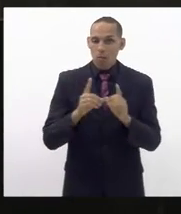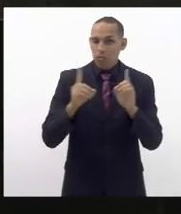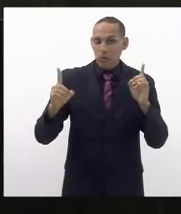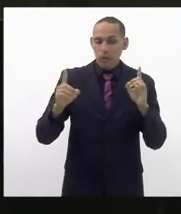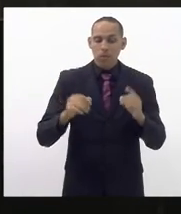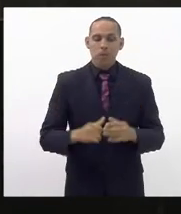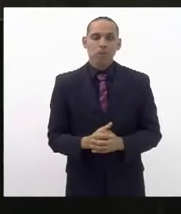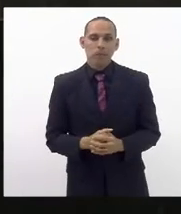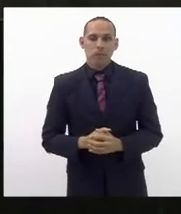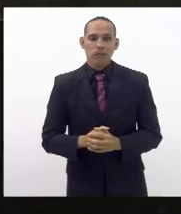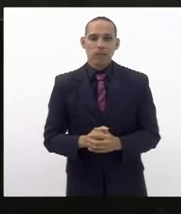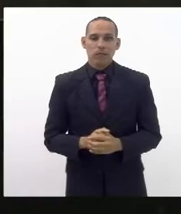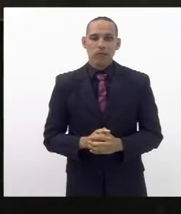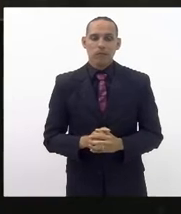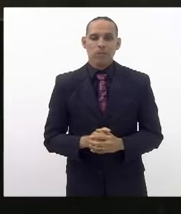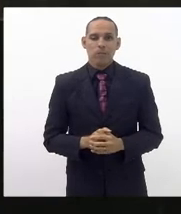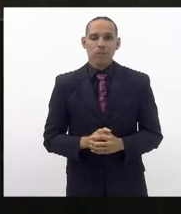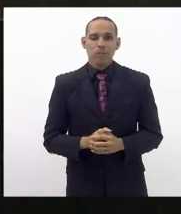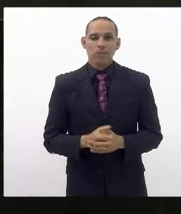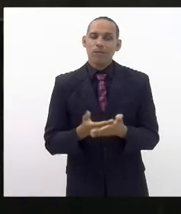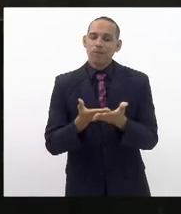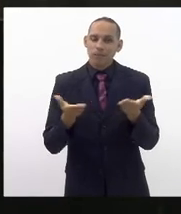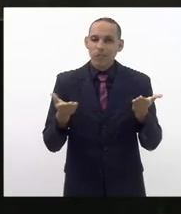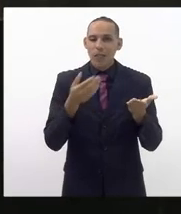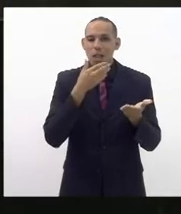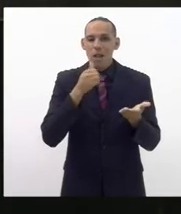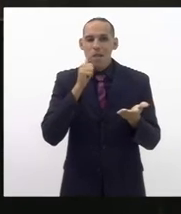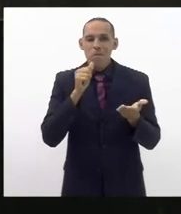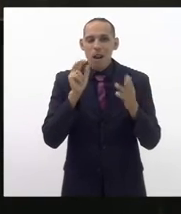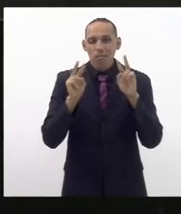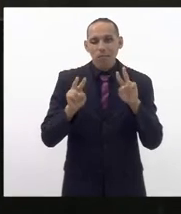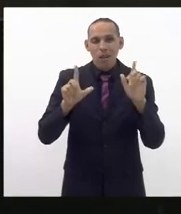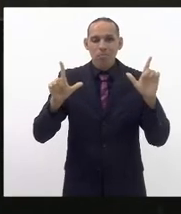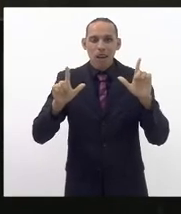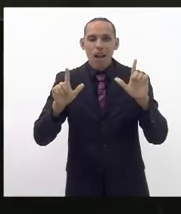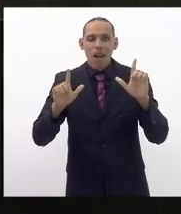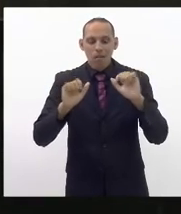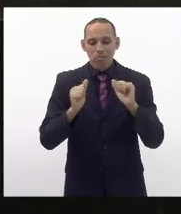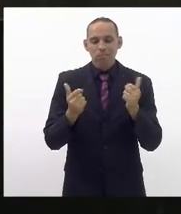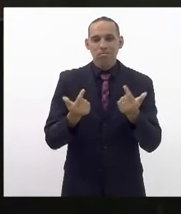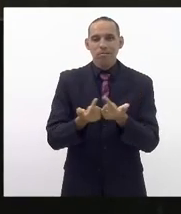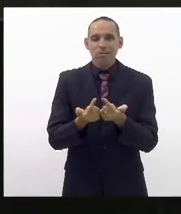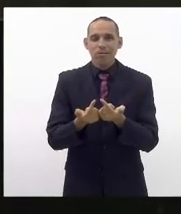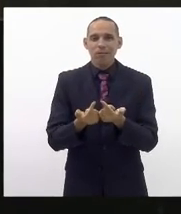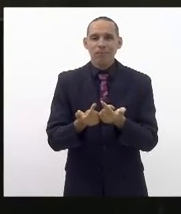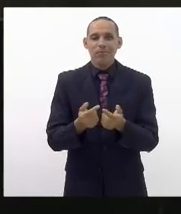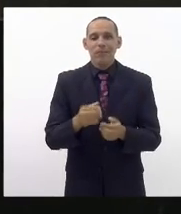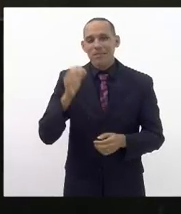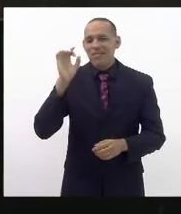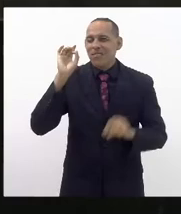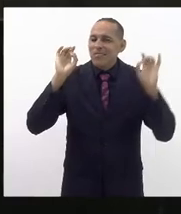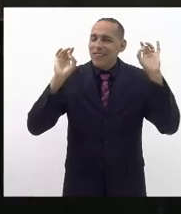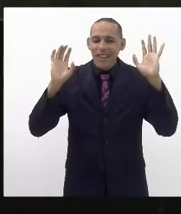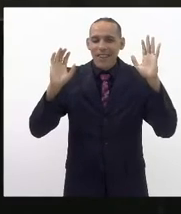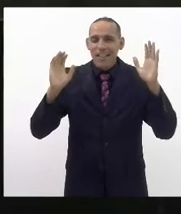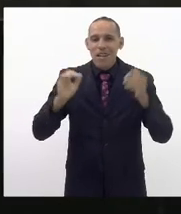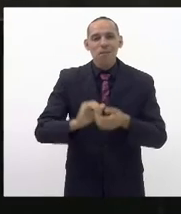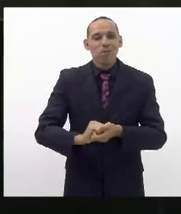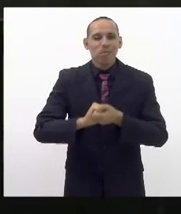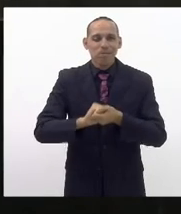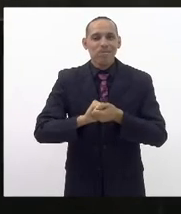remota, senhoras e senhores que assistem à TV Alerj, mais especial cumprimentar